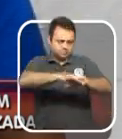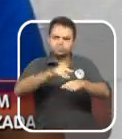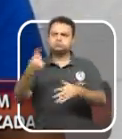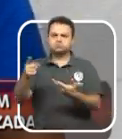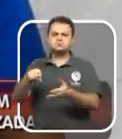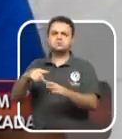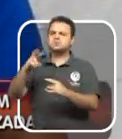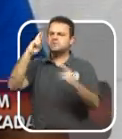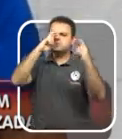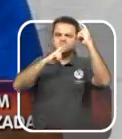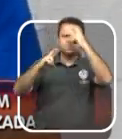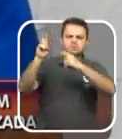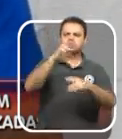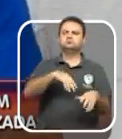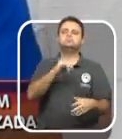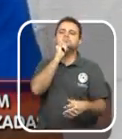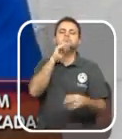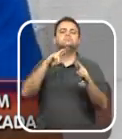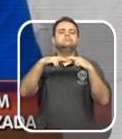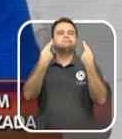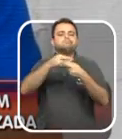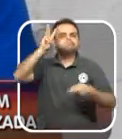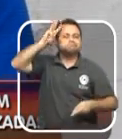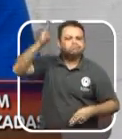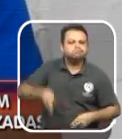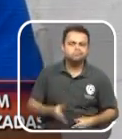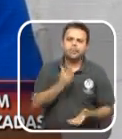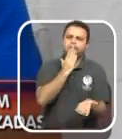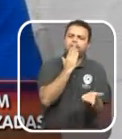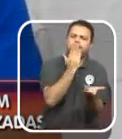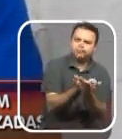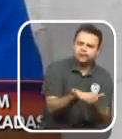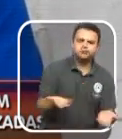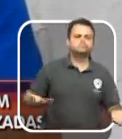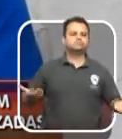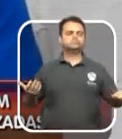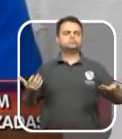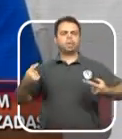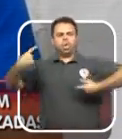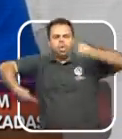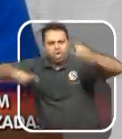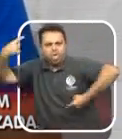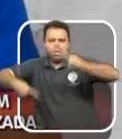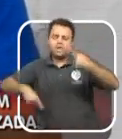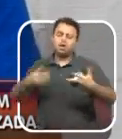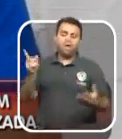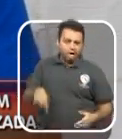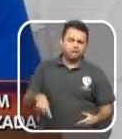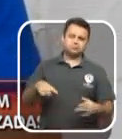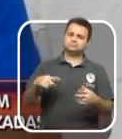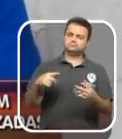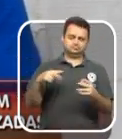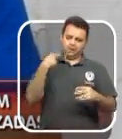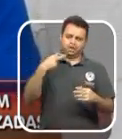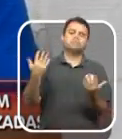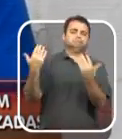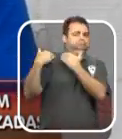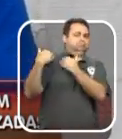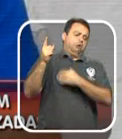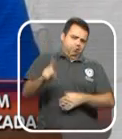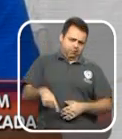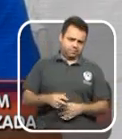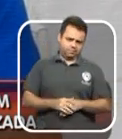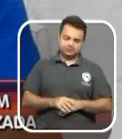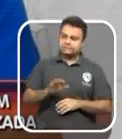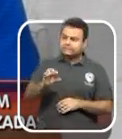importantes. Eu me lembro que uma empresa tinha determinado a mudança, era um sistema de 12